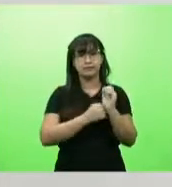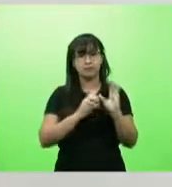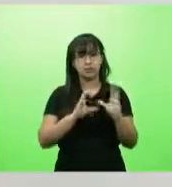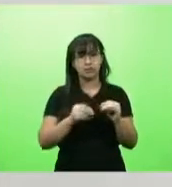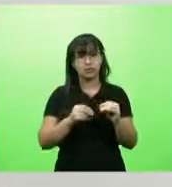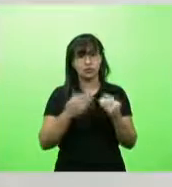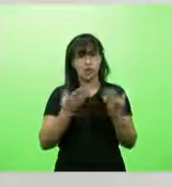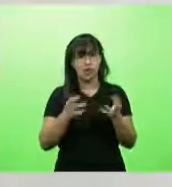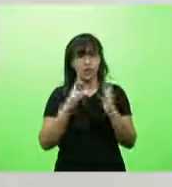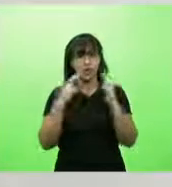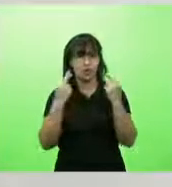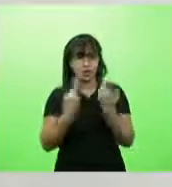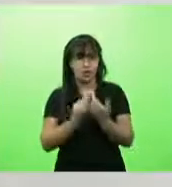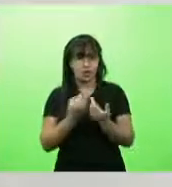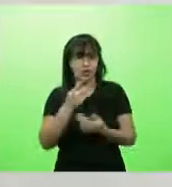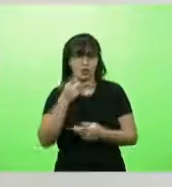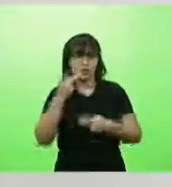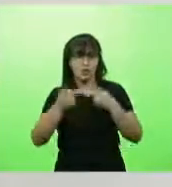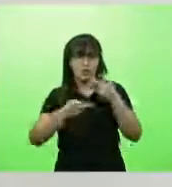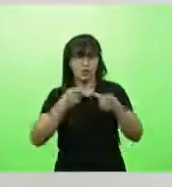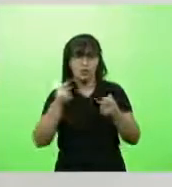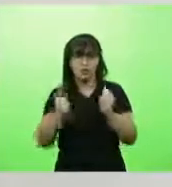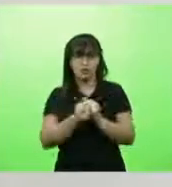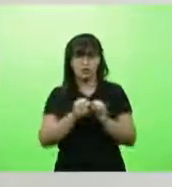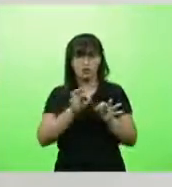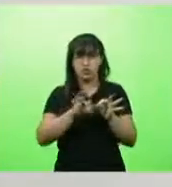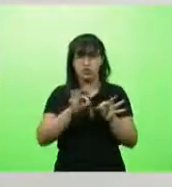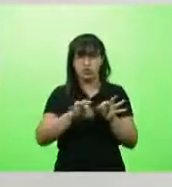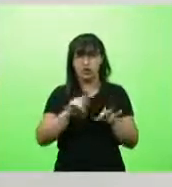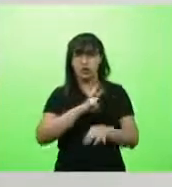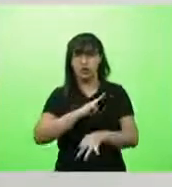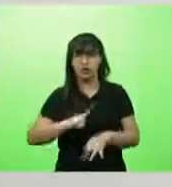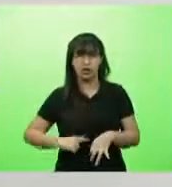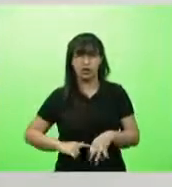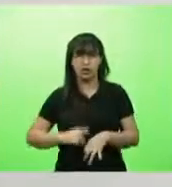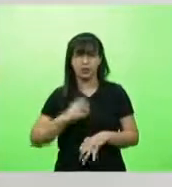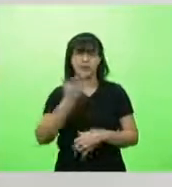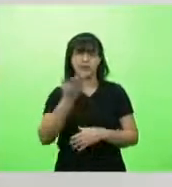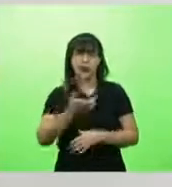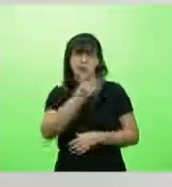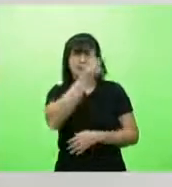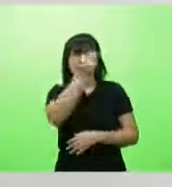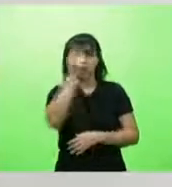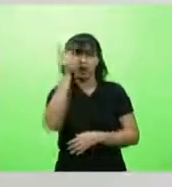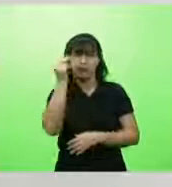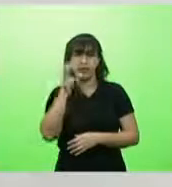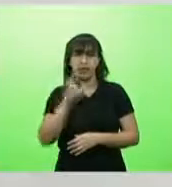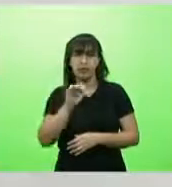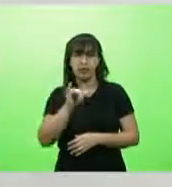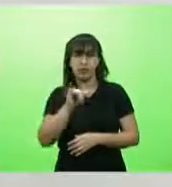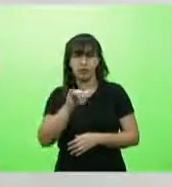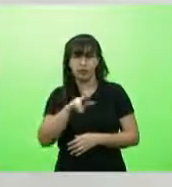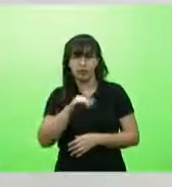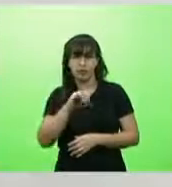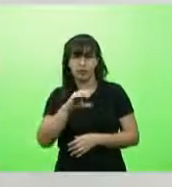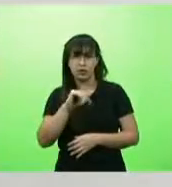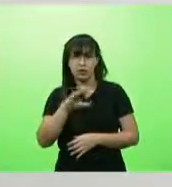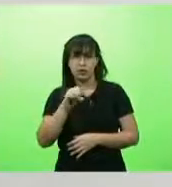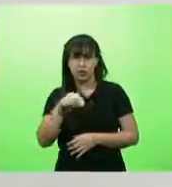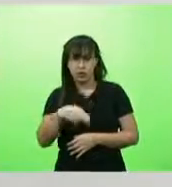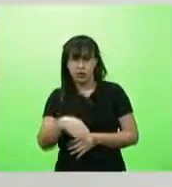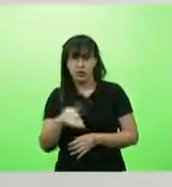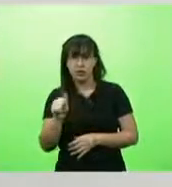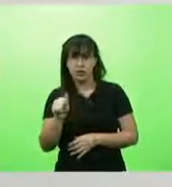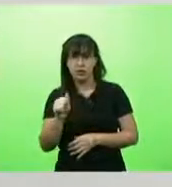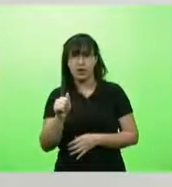com prefeitos, governo e as entidades, o prefeito de Criciúma fez uma afirmação.